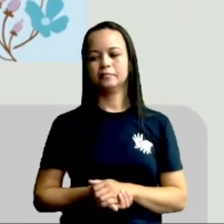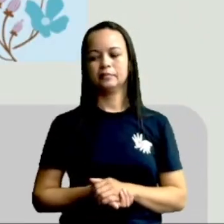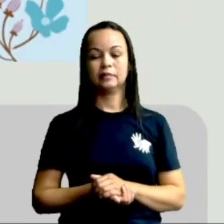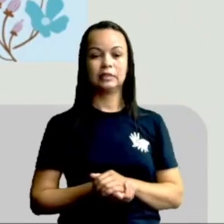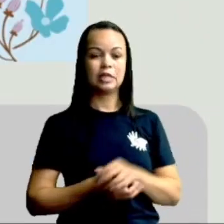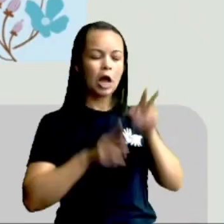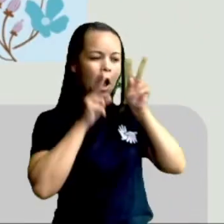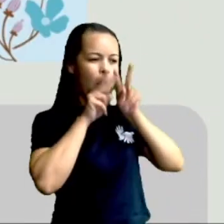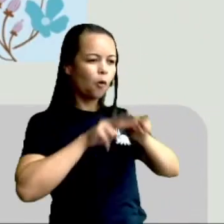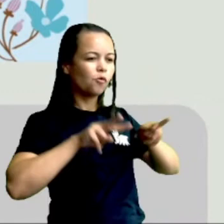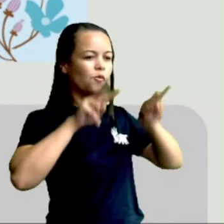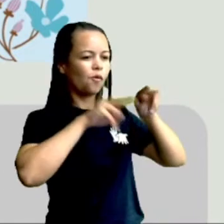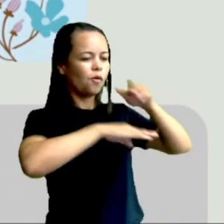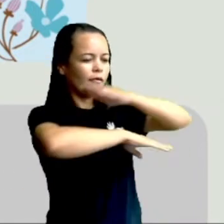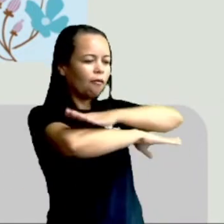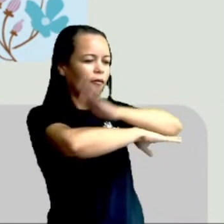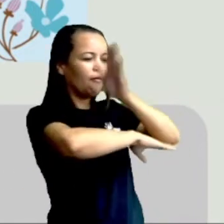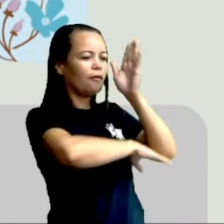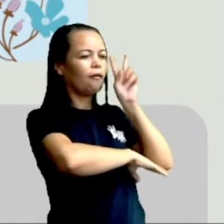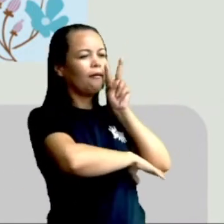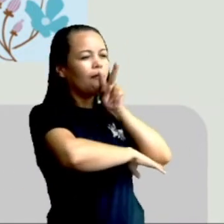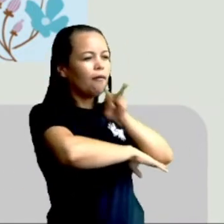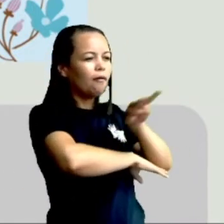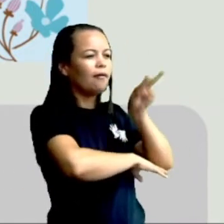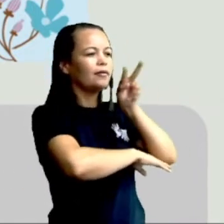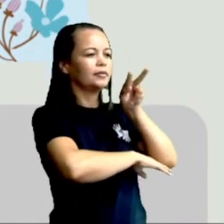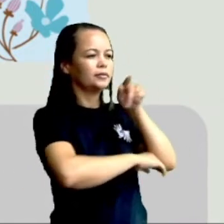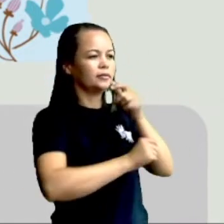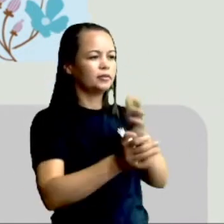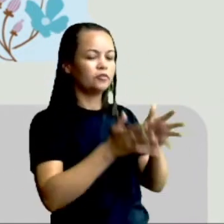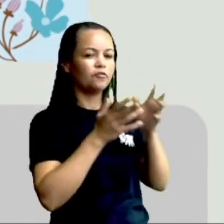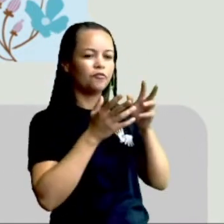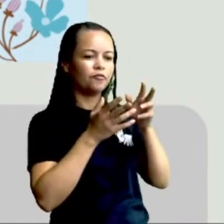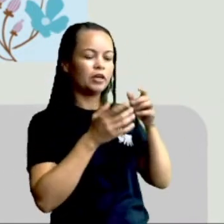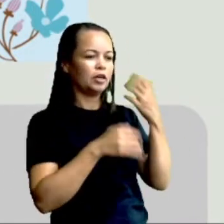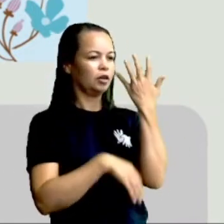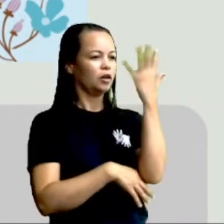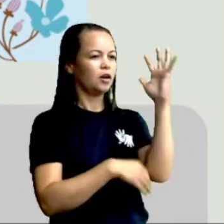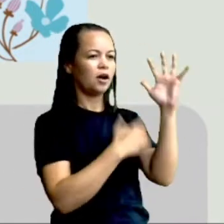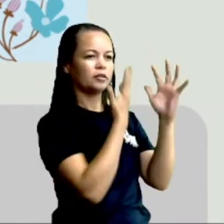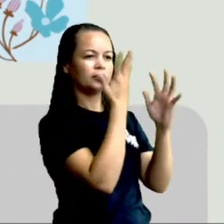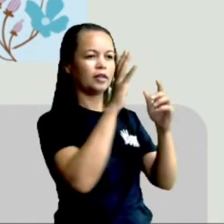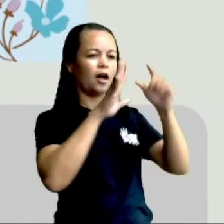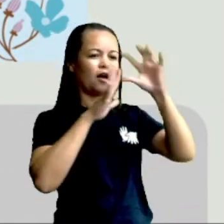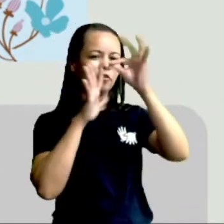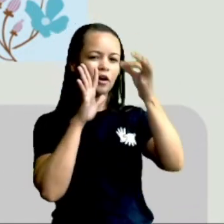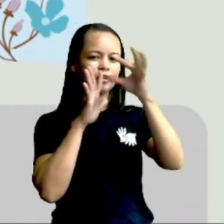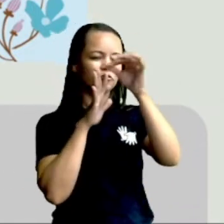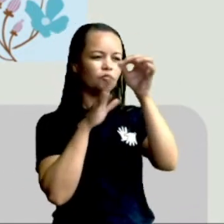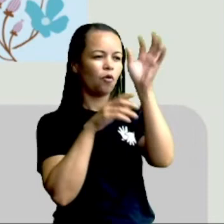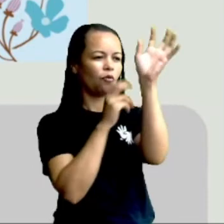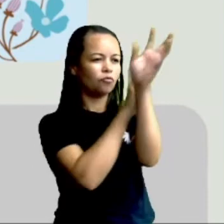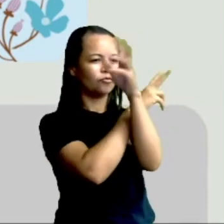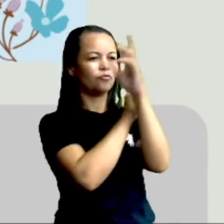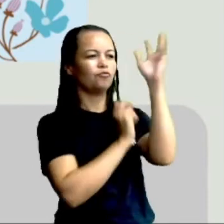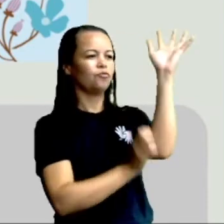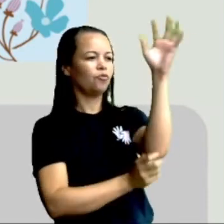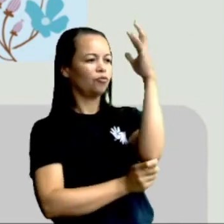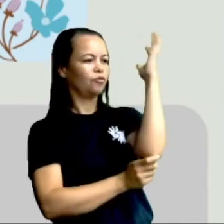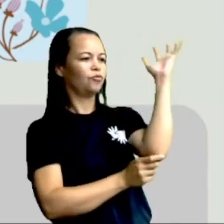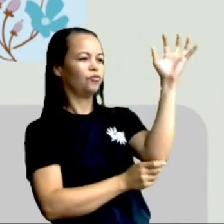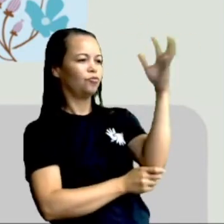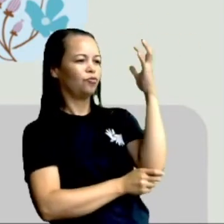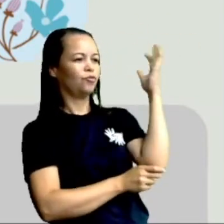Ao olhar pela janela, descobrimos muitos pormenores. Vimos as folhas das árvores a dançar e as flores a